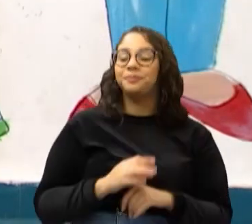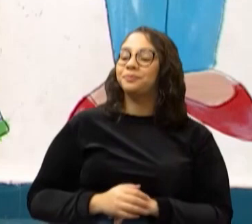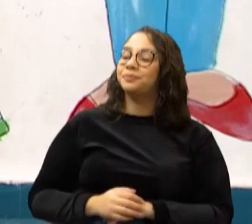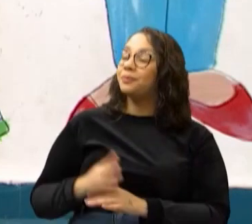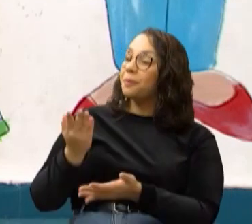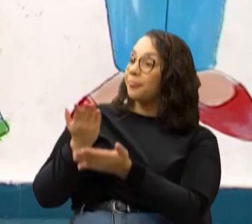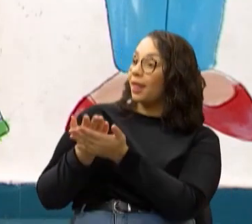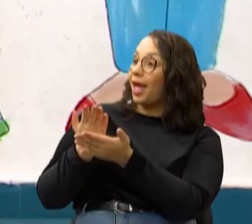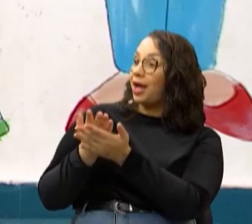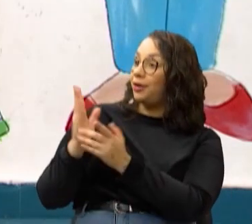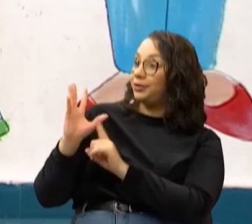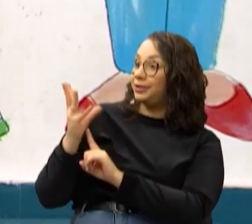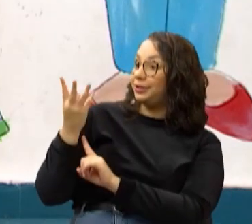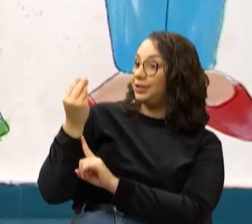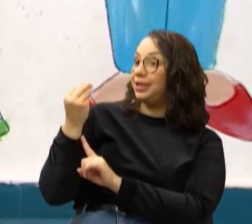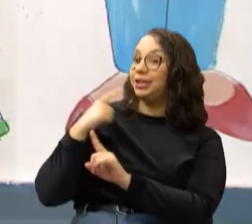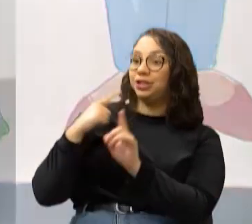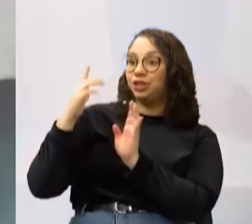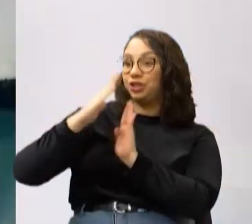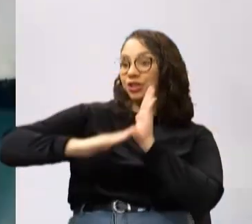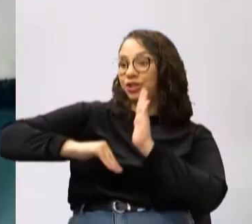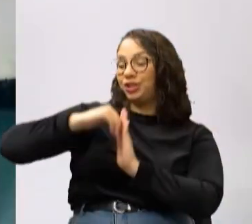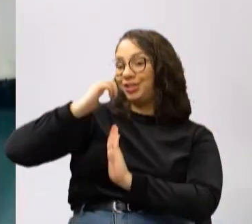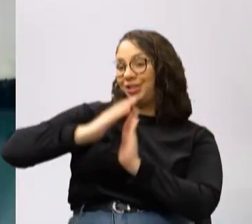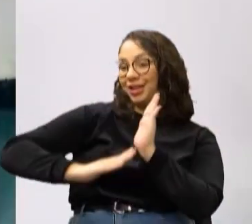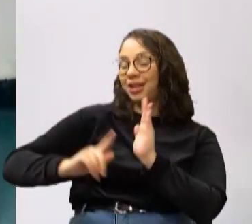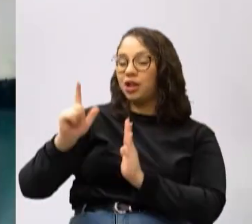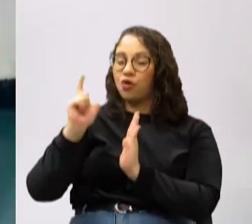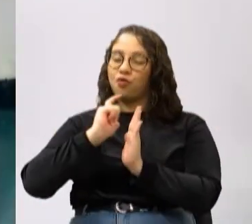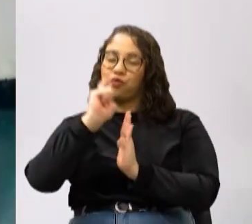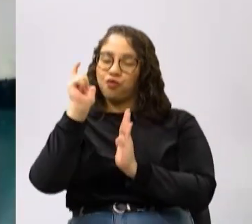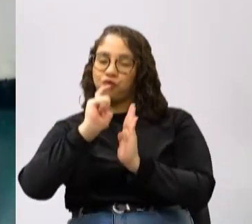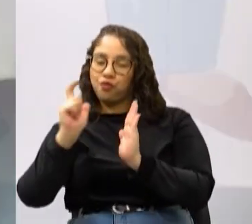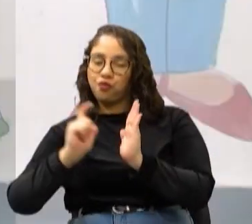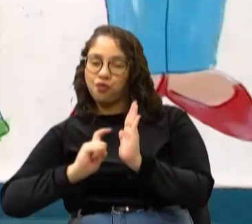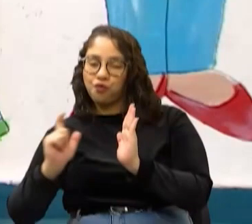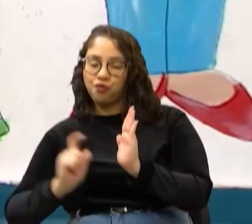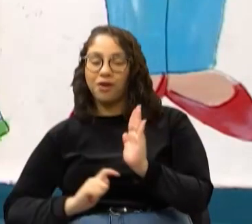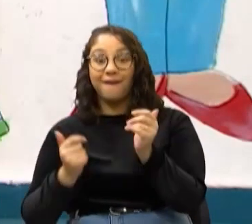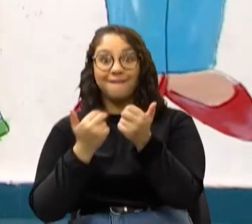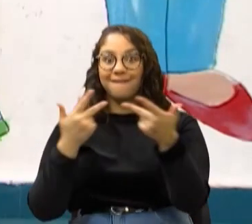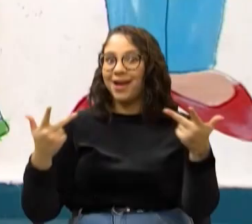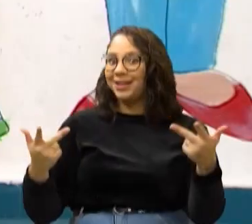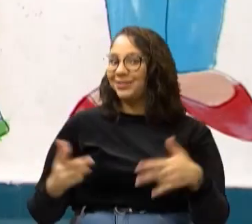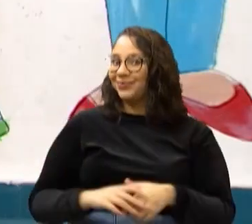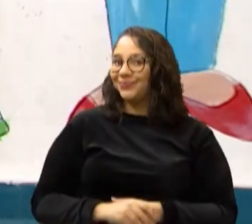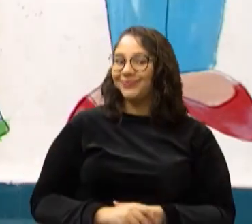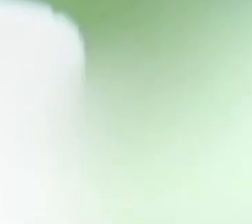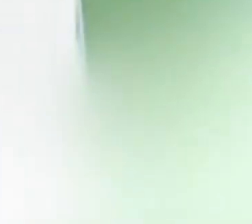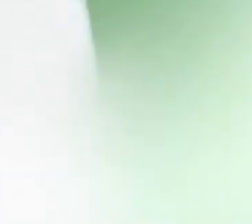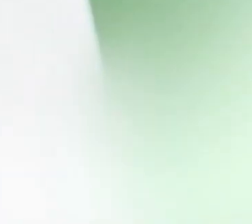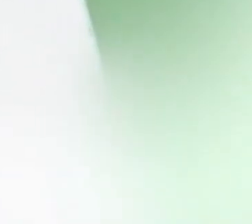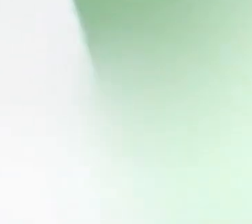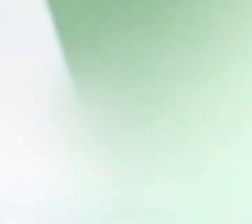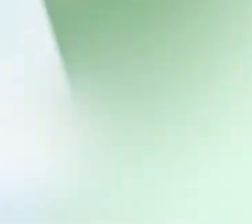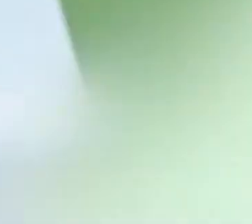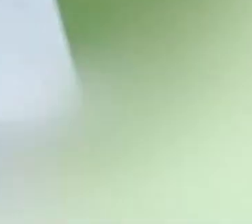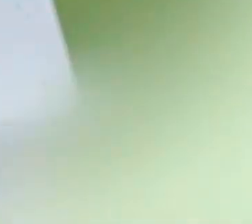aula? Aula de artes, de tintas, de grafite, um montão de coisa.